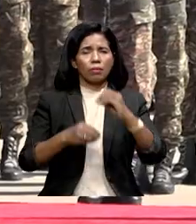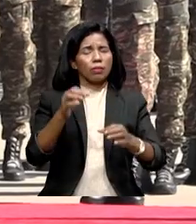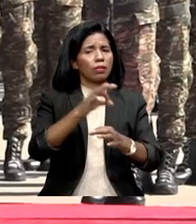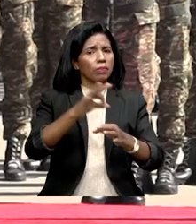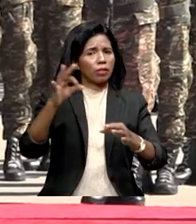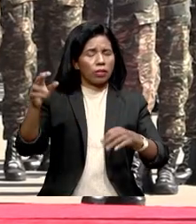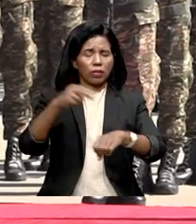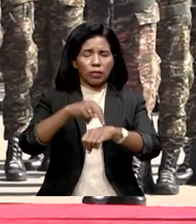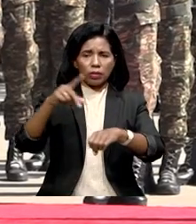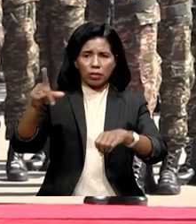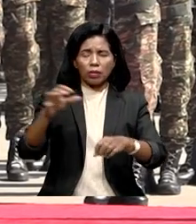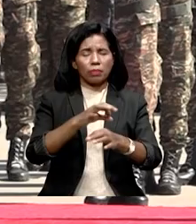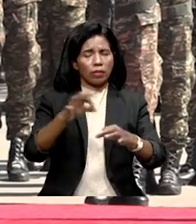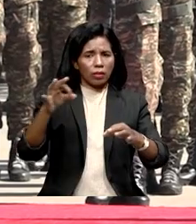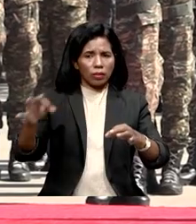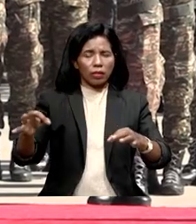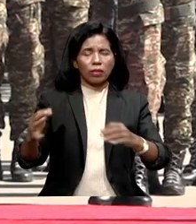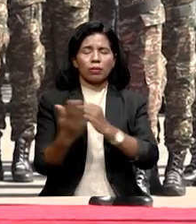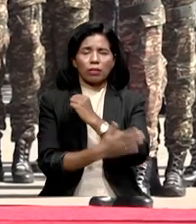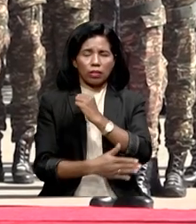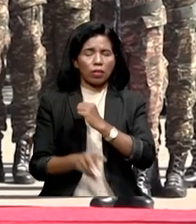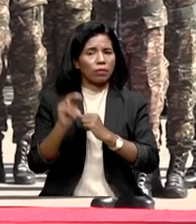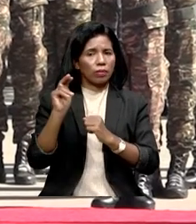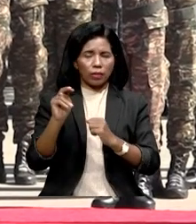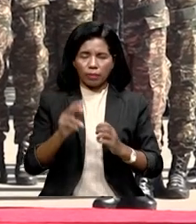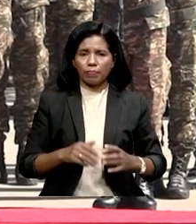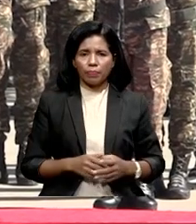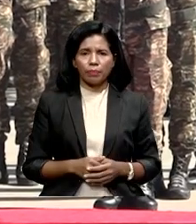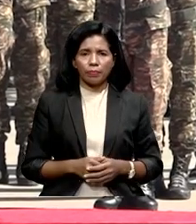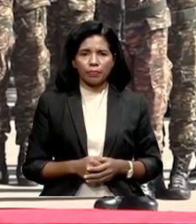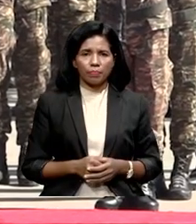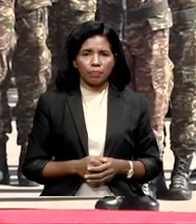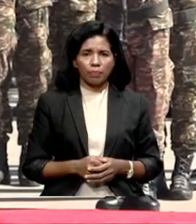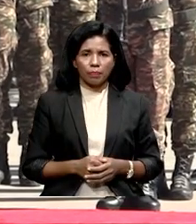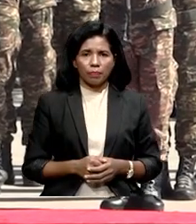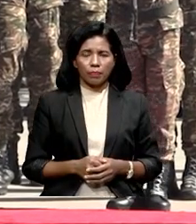nacionalismo no espírito patriotismo nian. Marito da Costa, Merenciana Martins, Giamen.